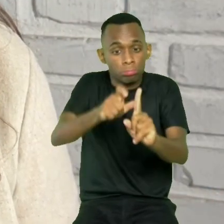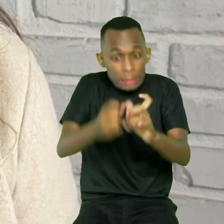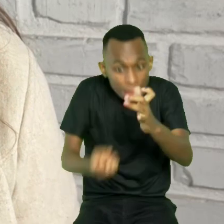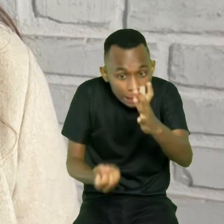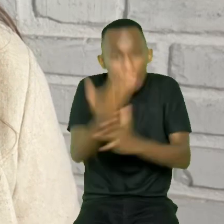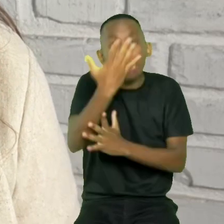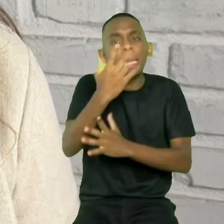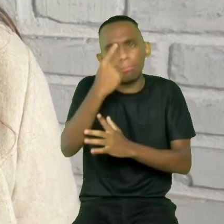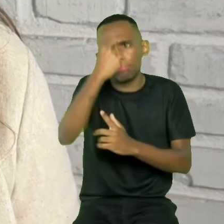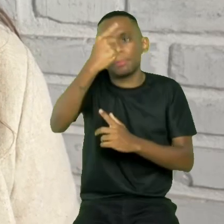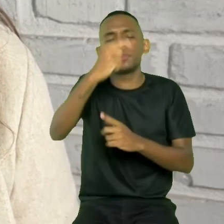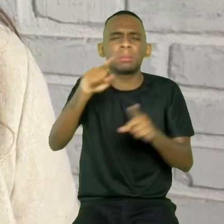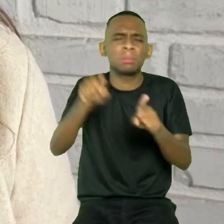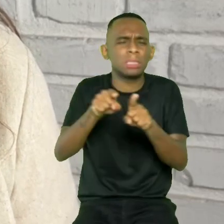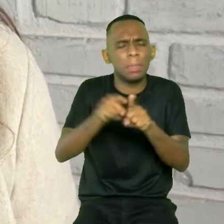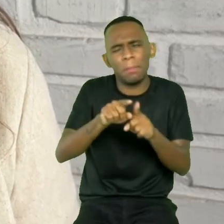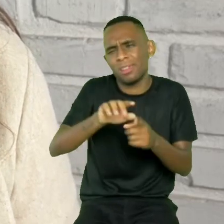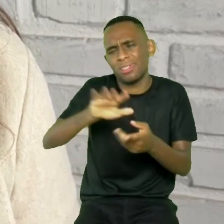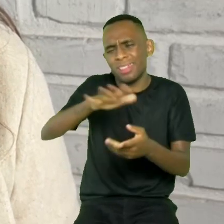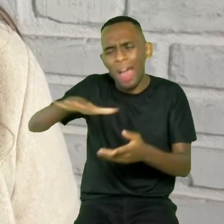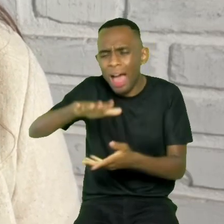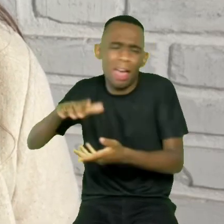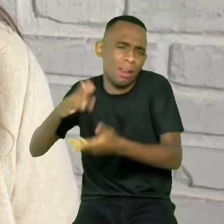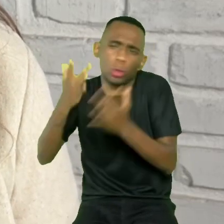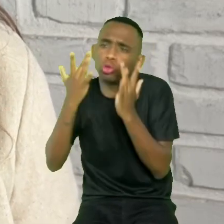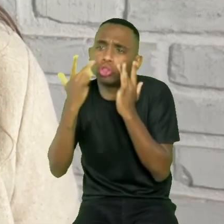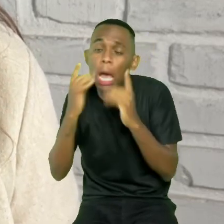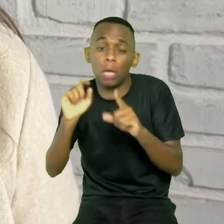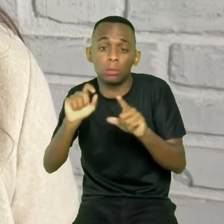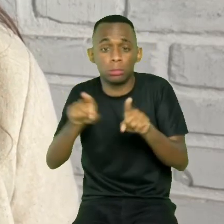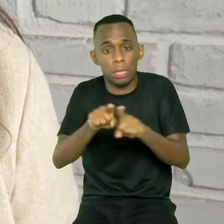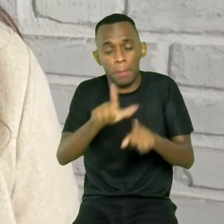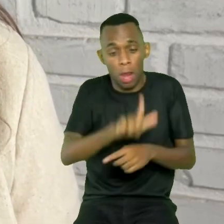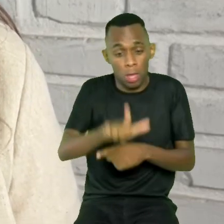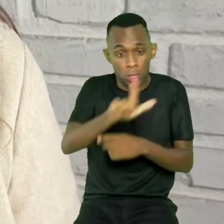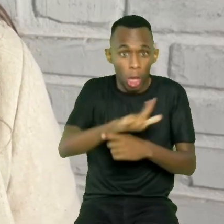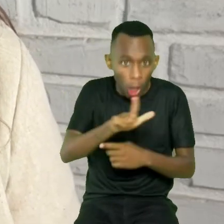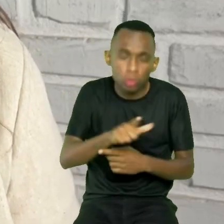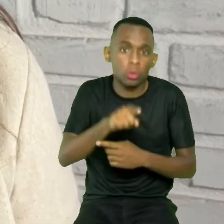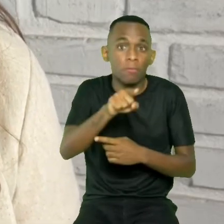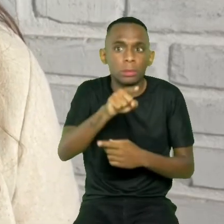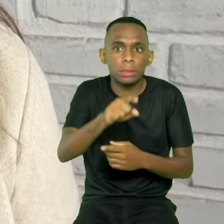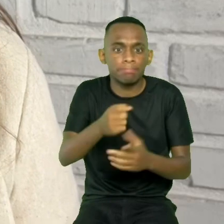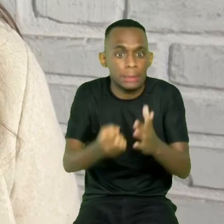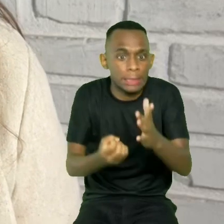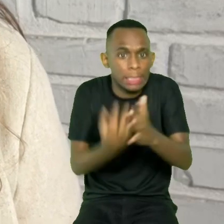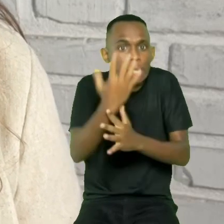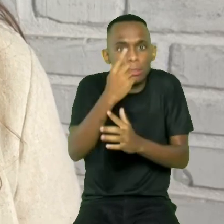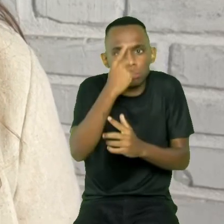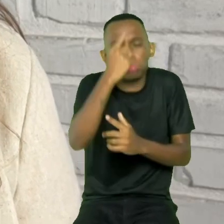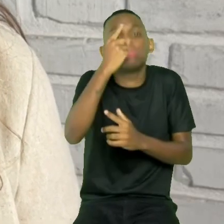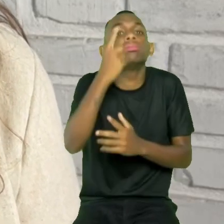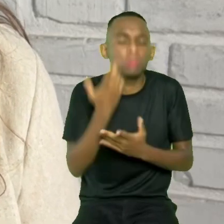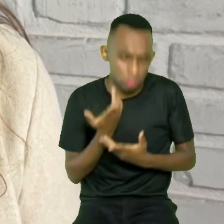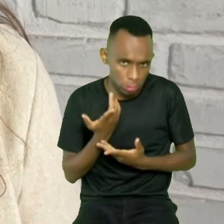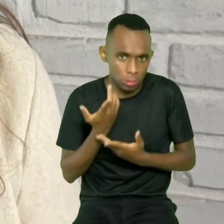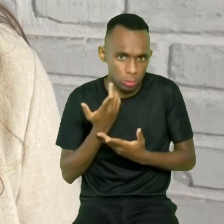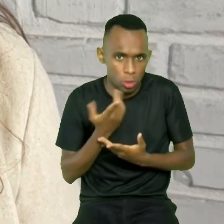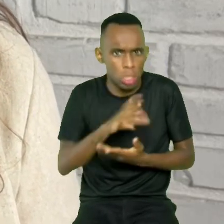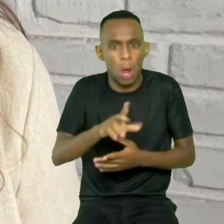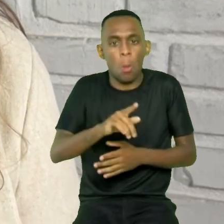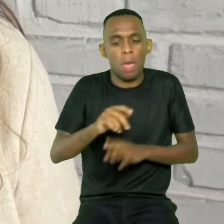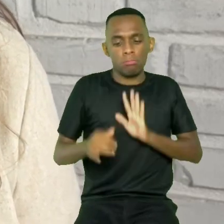para o teatro quanto na sua literatura, né? Que você dá voz ao personagem ao invés de trazer o narrador contando